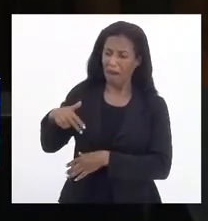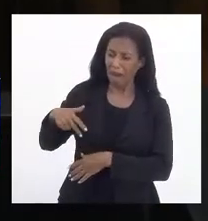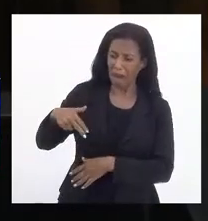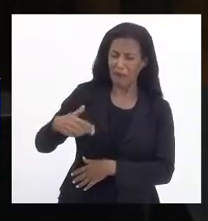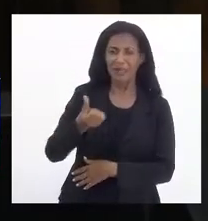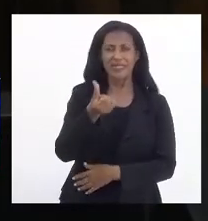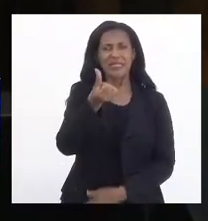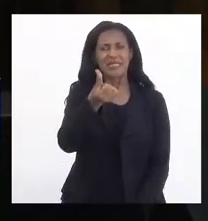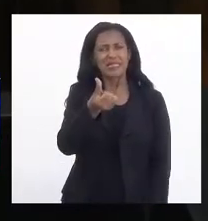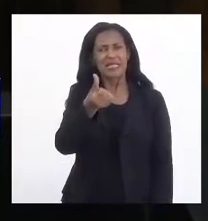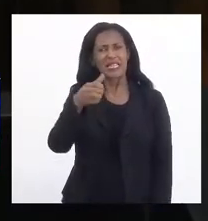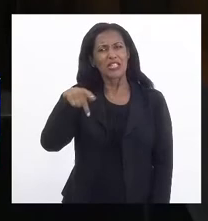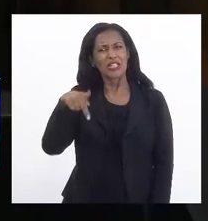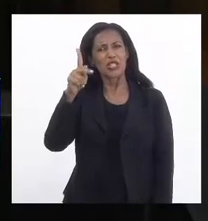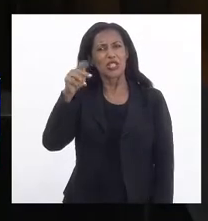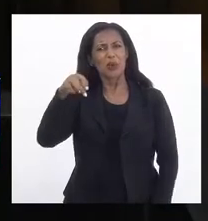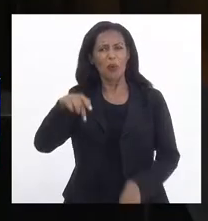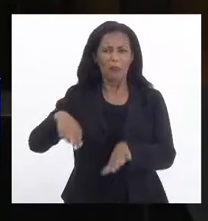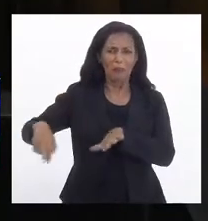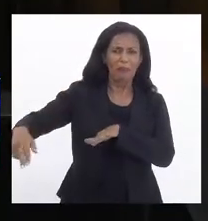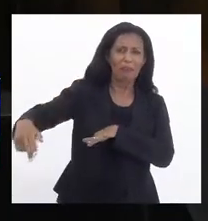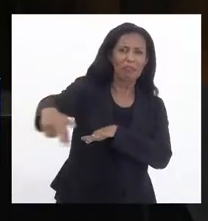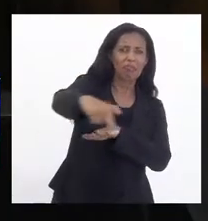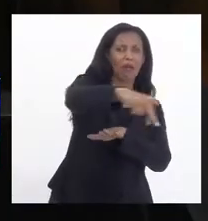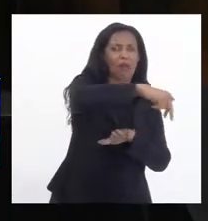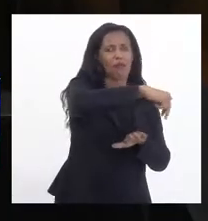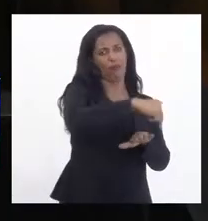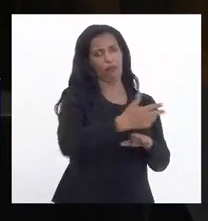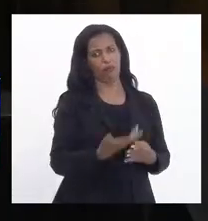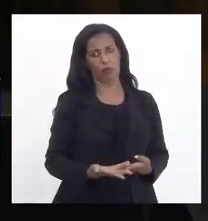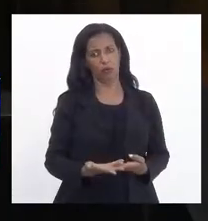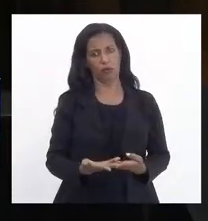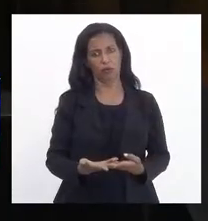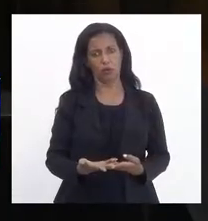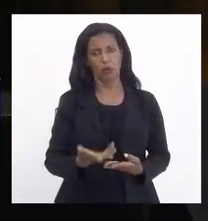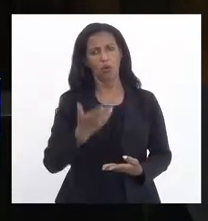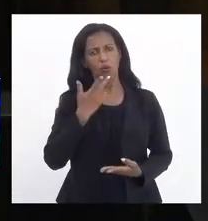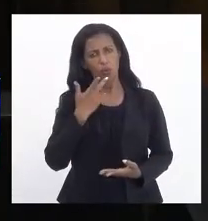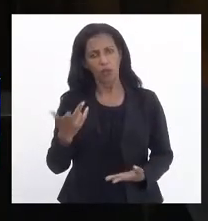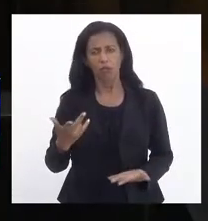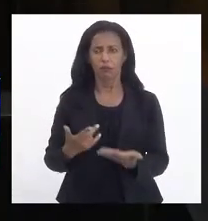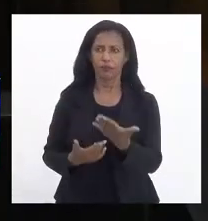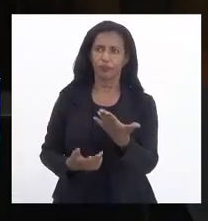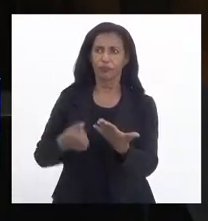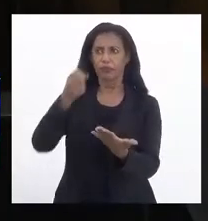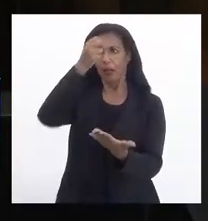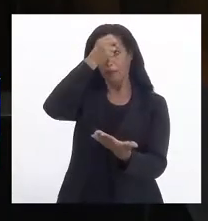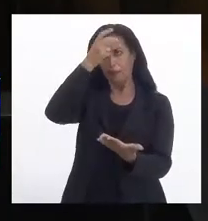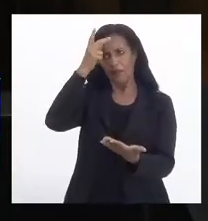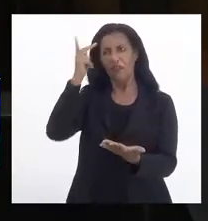fazer um contorno. Então, o que eu quero dizer nesse momento, prefeito Glauco Kasi, que